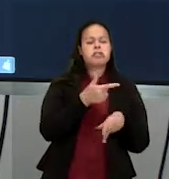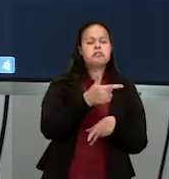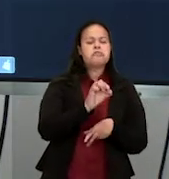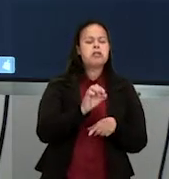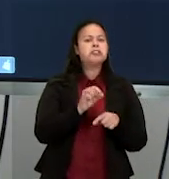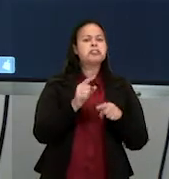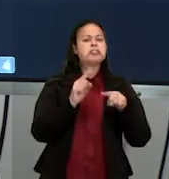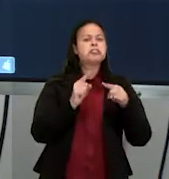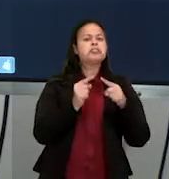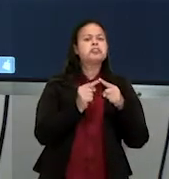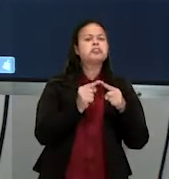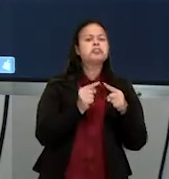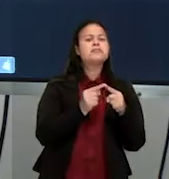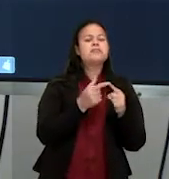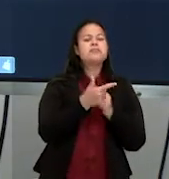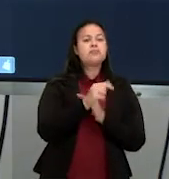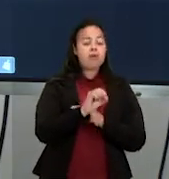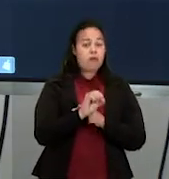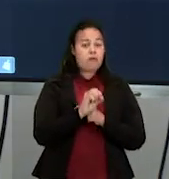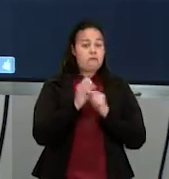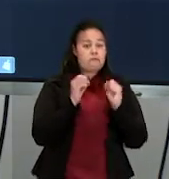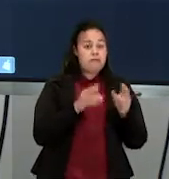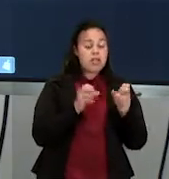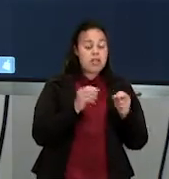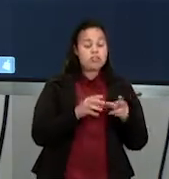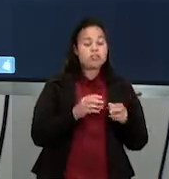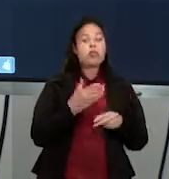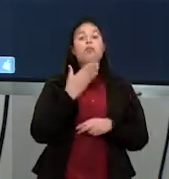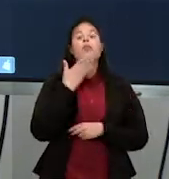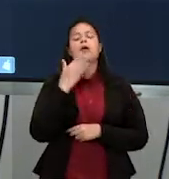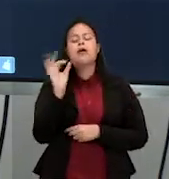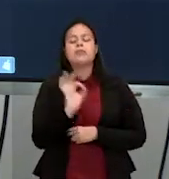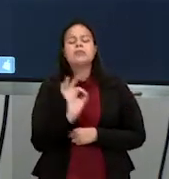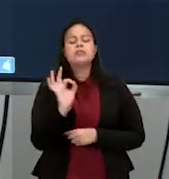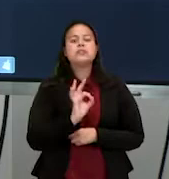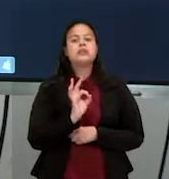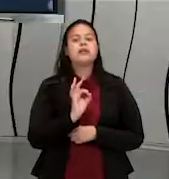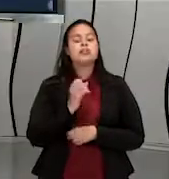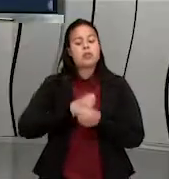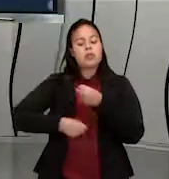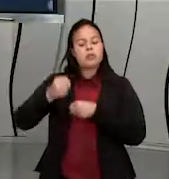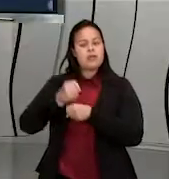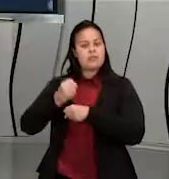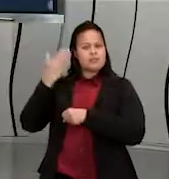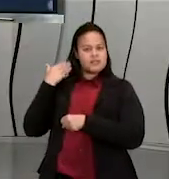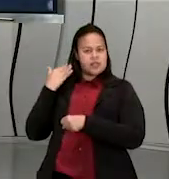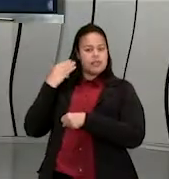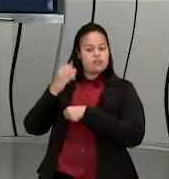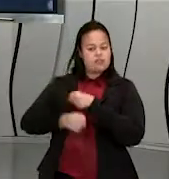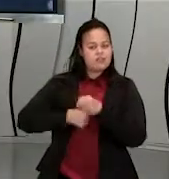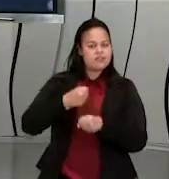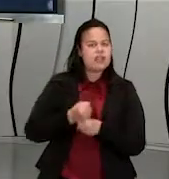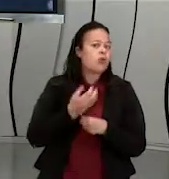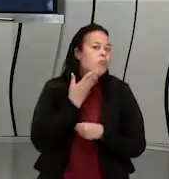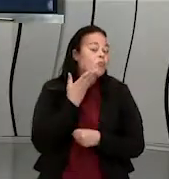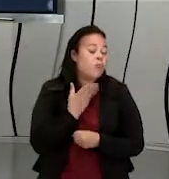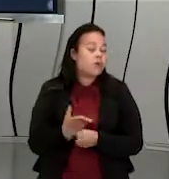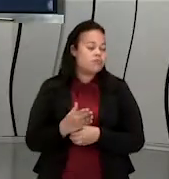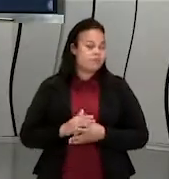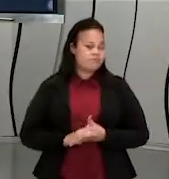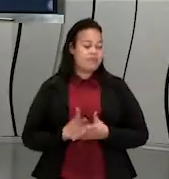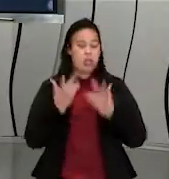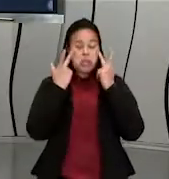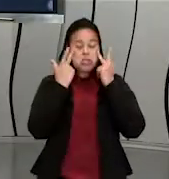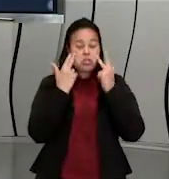Qual foi o percentual desse modelo em relação ao total da produção do carro do ano passado? Então, isso é muito comum acontecer quando a gente está